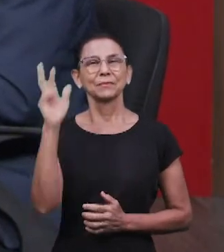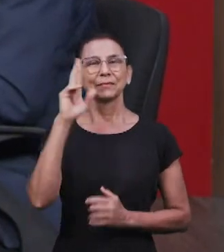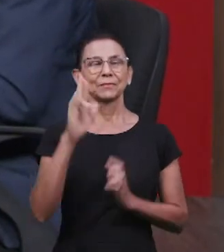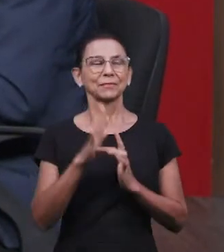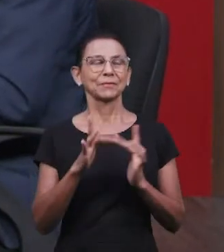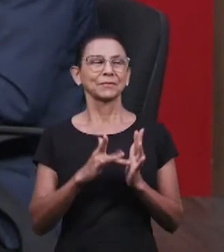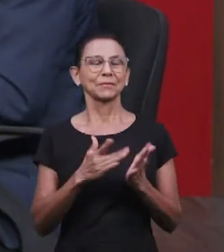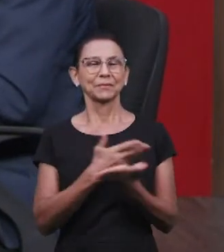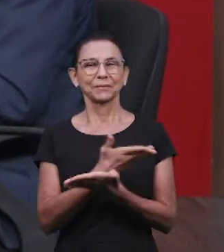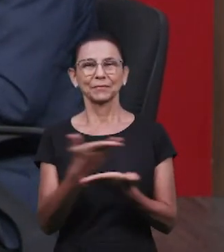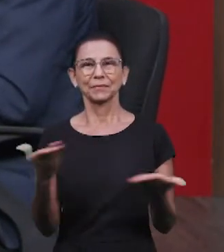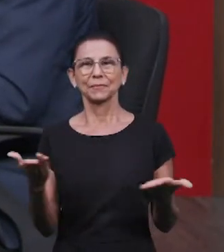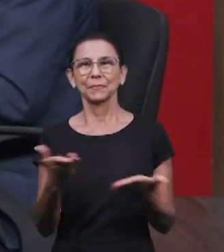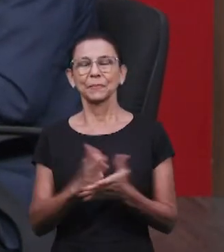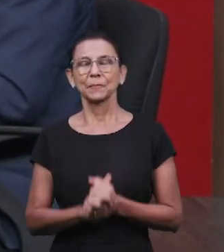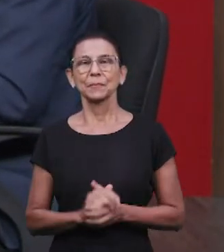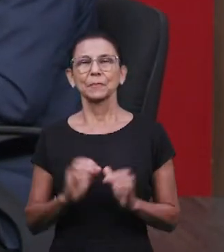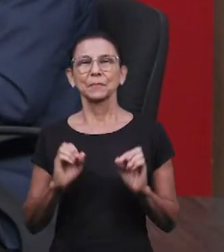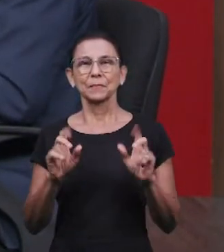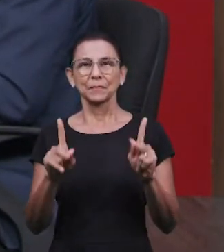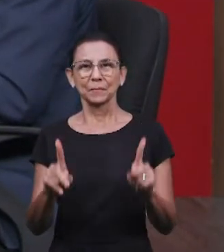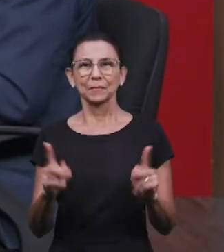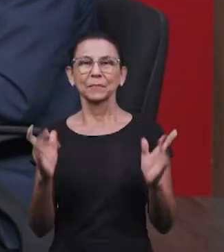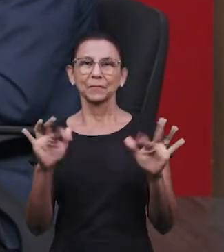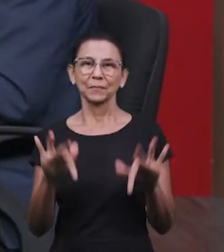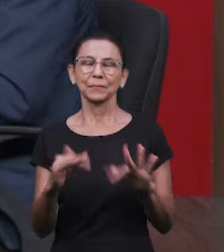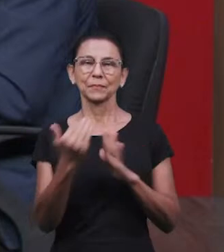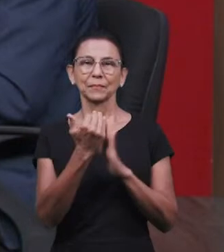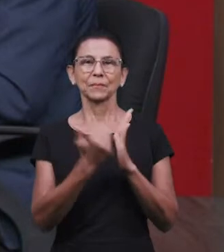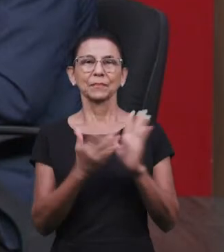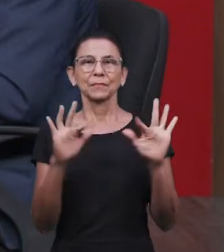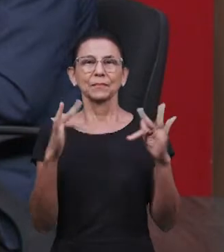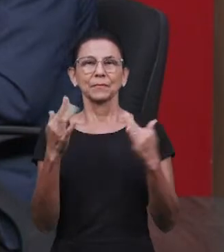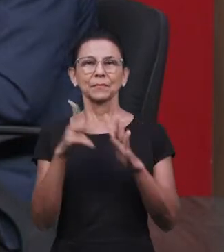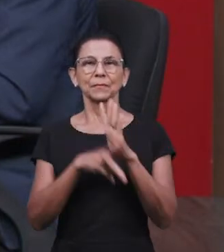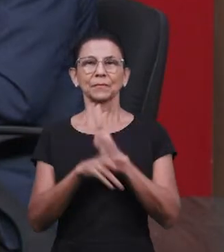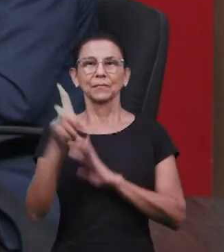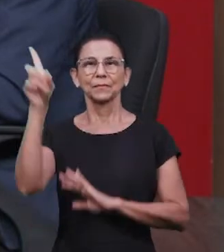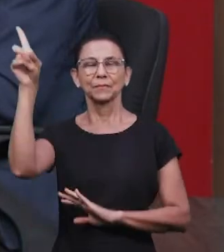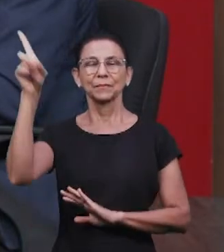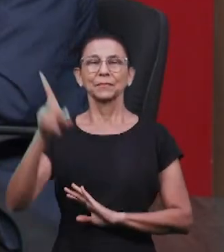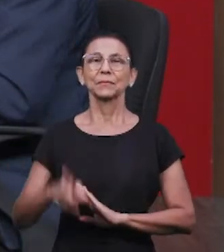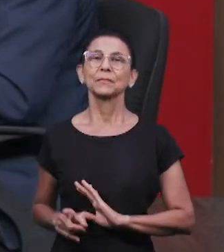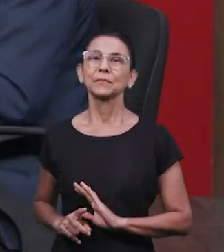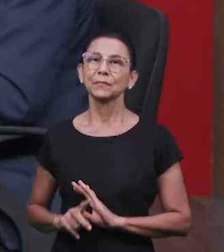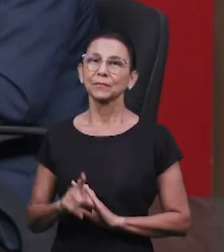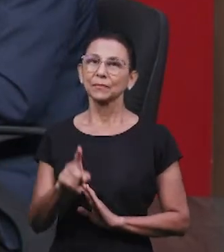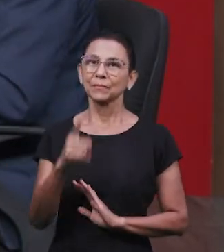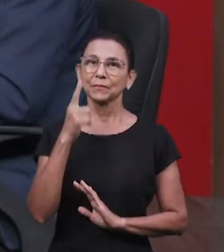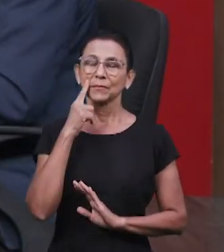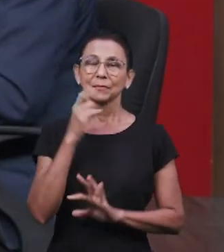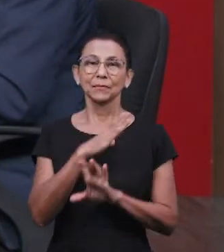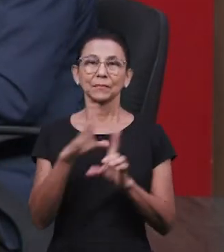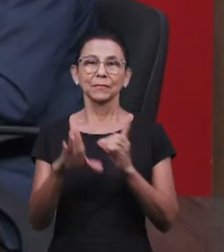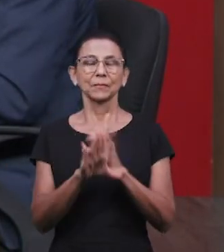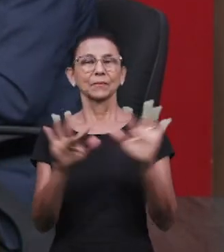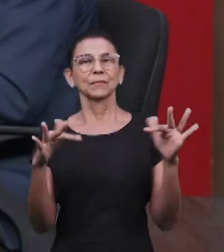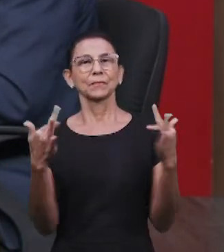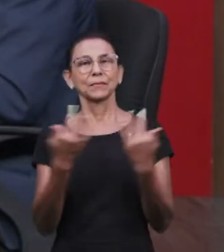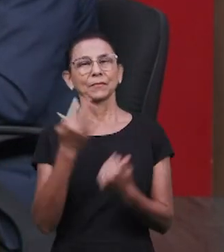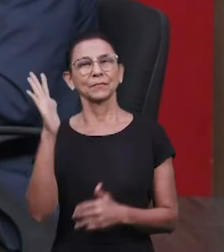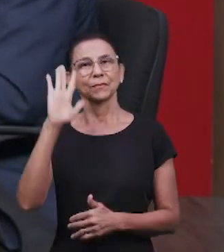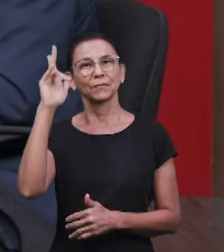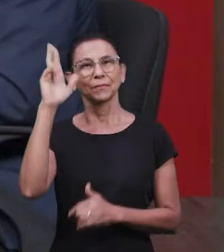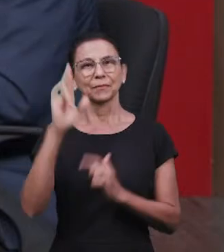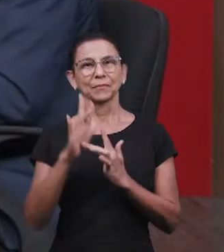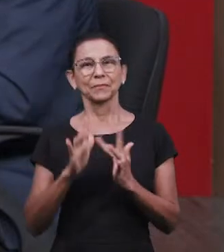amigo. Senhor, Tamo junto, vamos continuar. Muito bem, a gente então chega ao final do programa Família, o Projeto de Deus. Você fica com o culto no lar daqui a pouquinho. A todos a paz